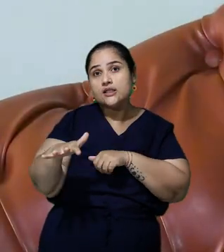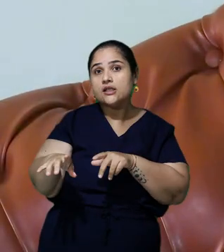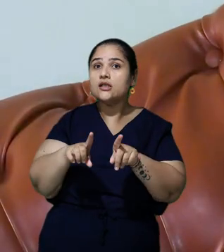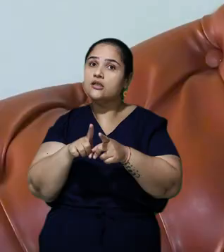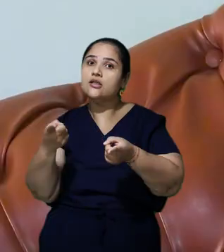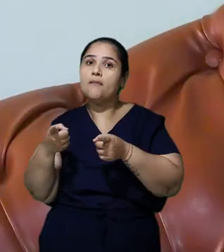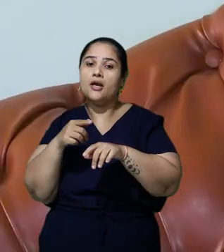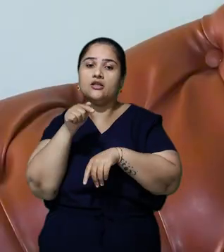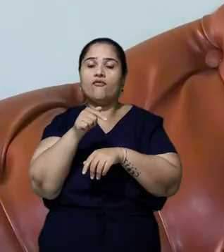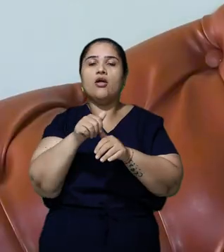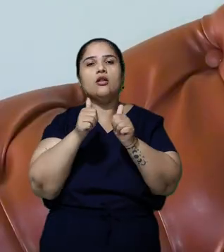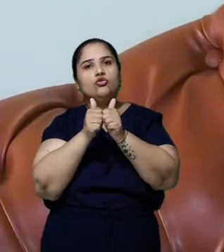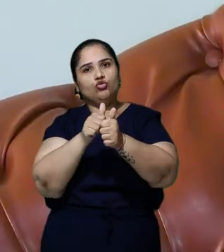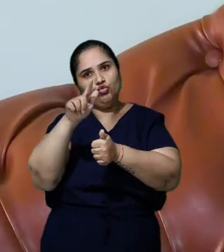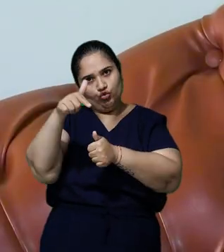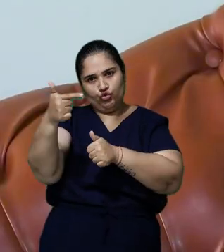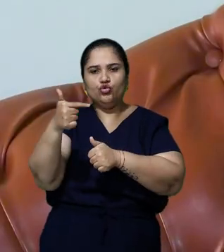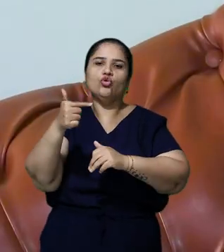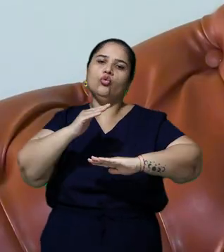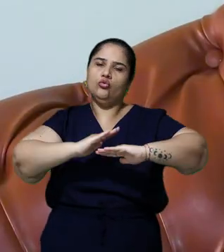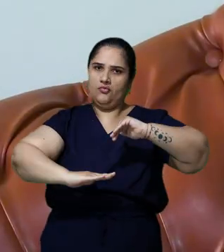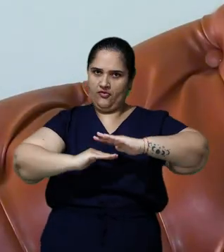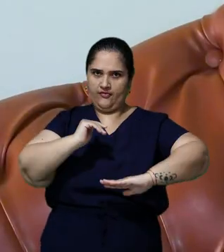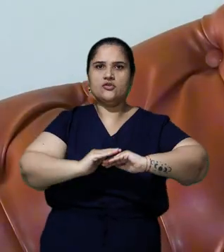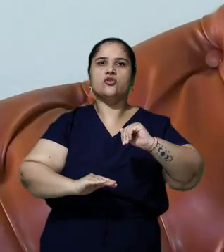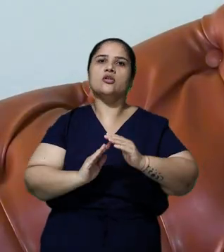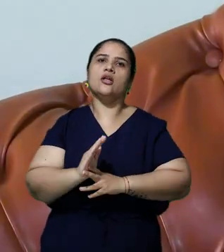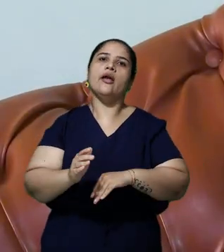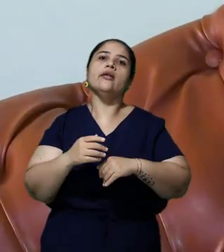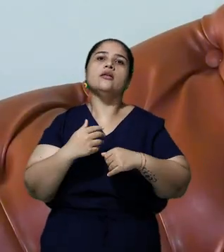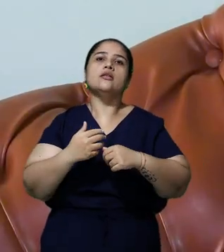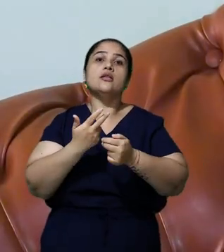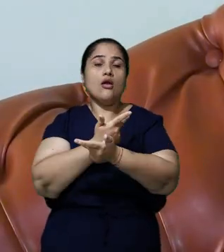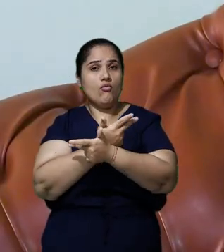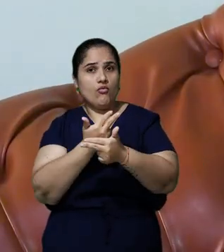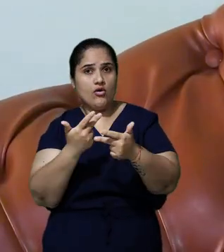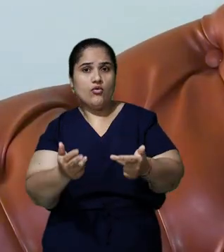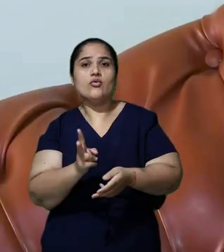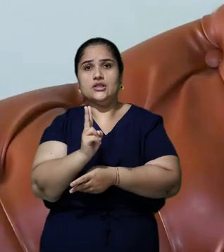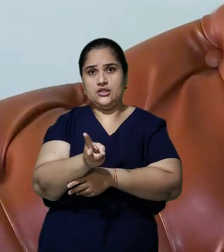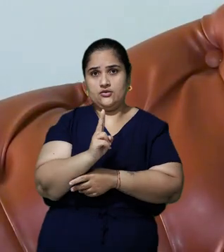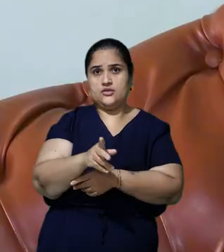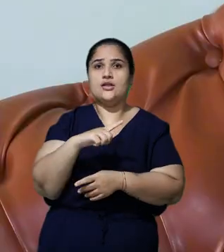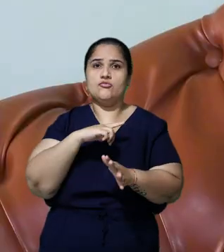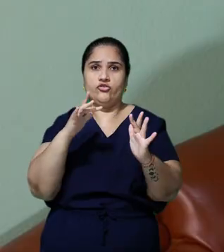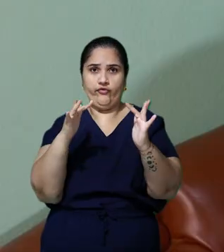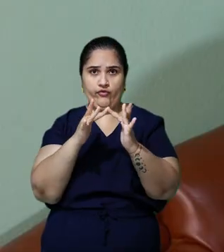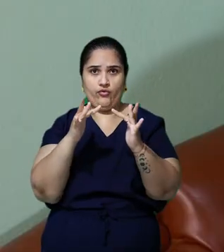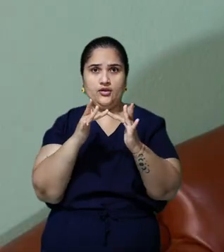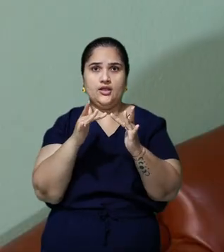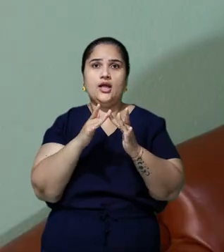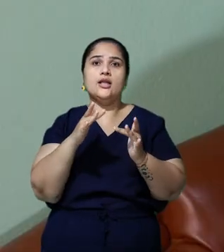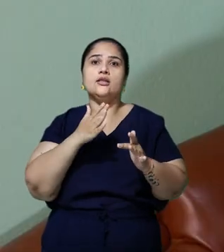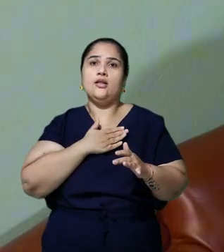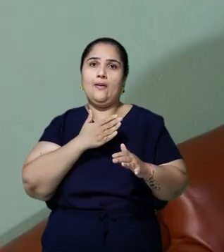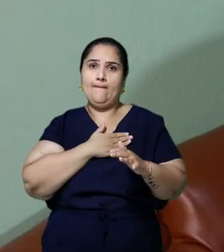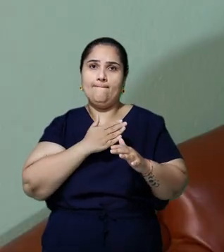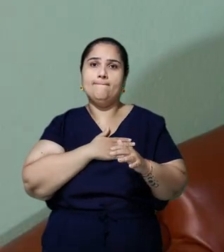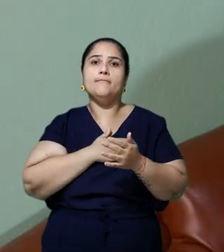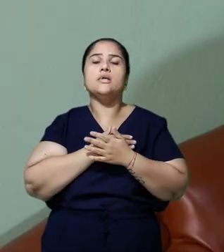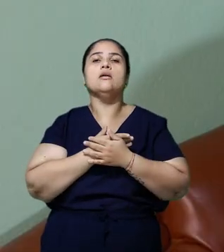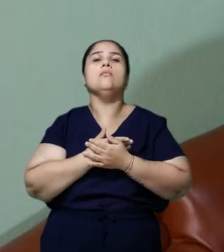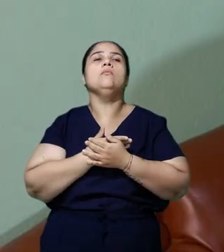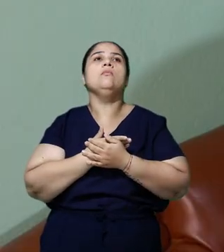supervisão de outros profissionais, e algo que eu sempre tive contato na minha prática foi